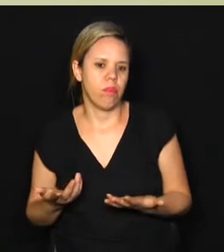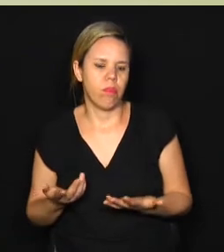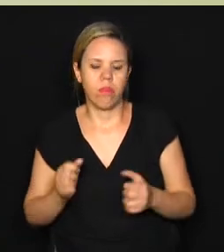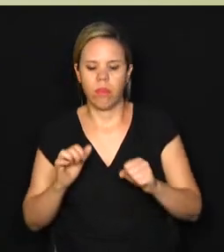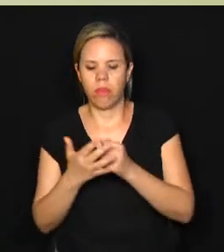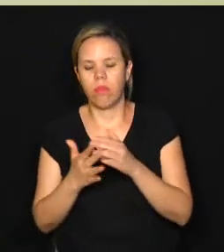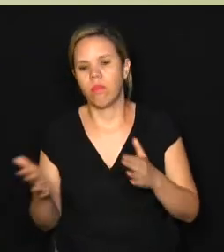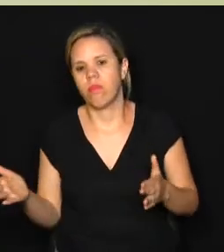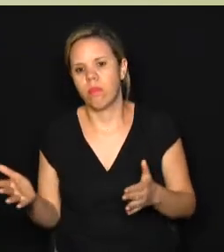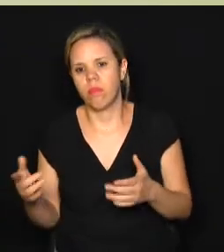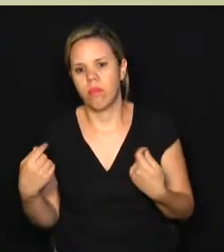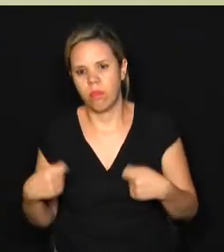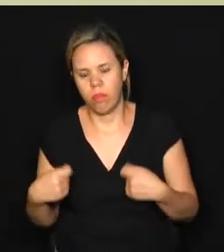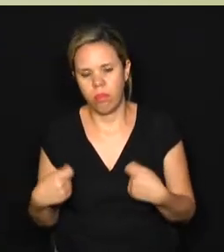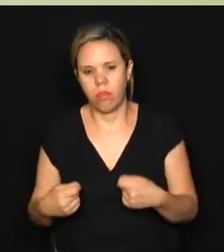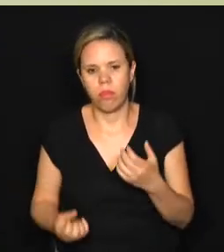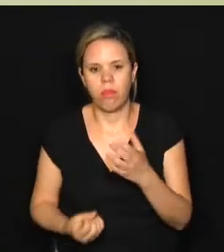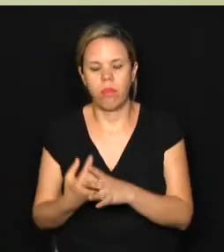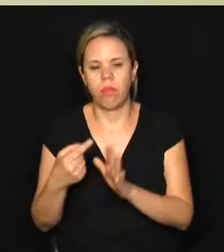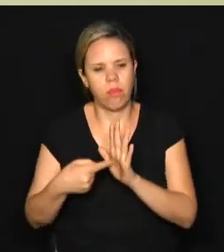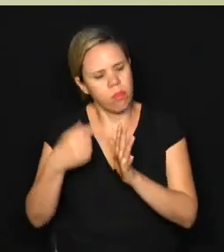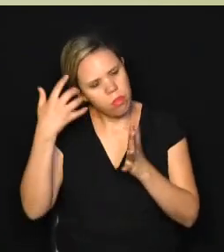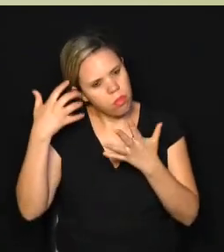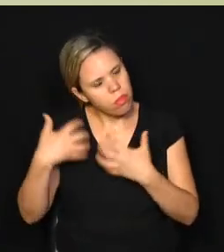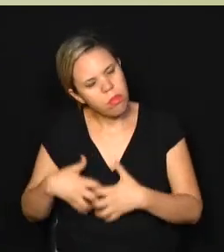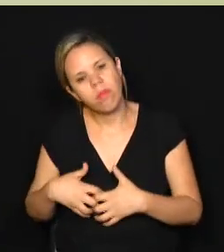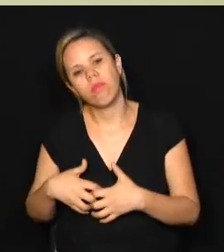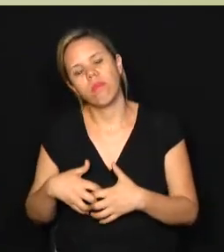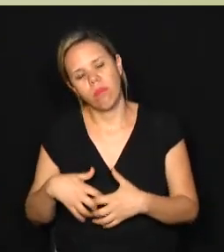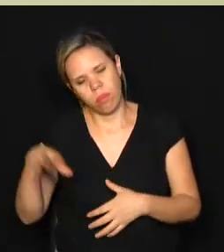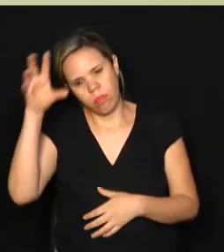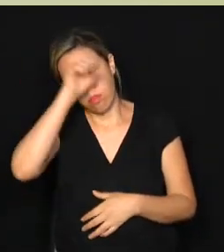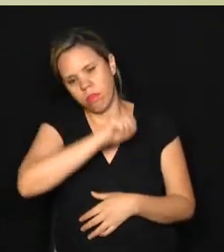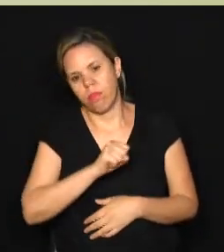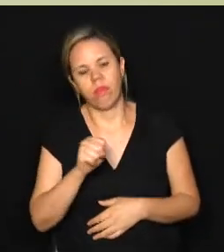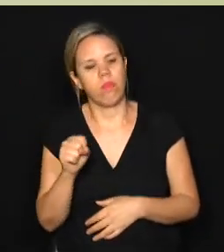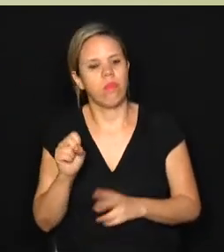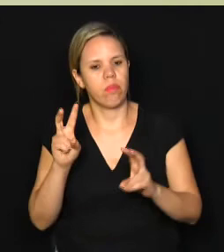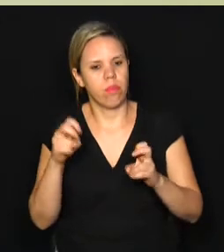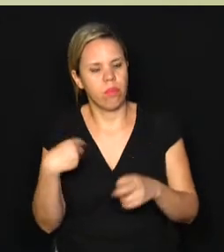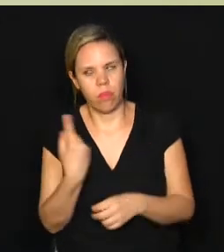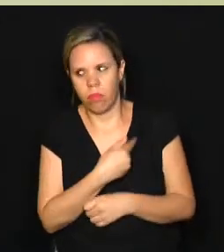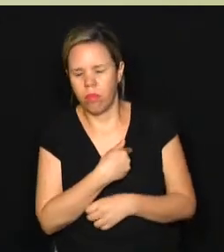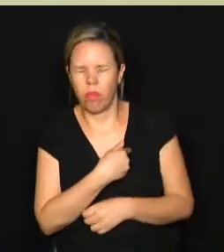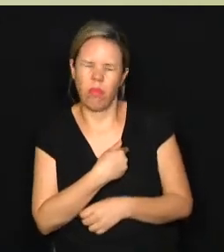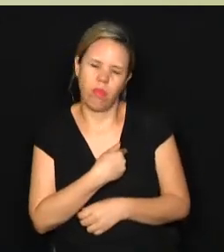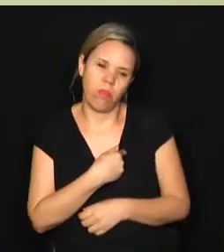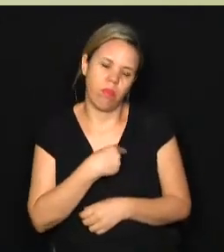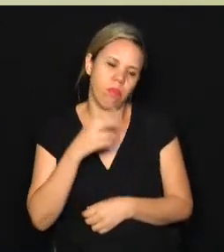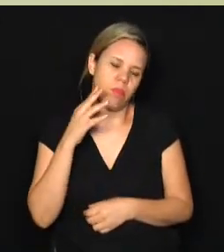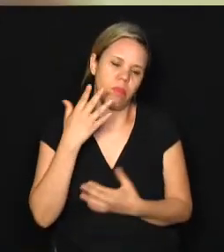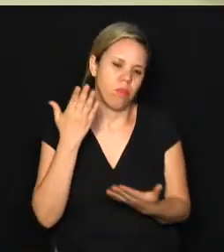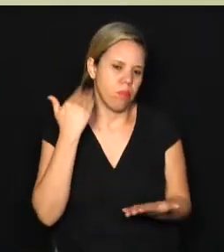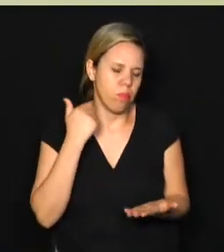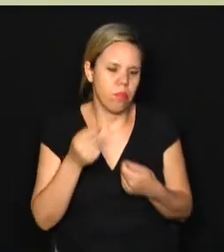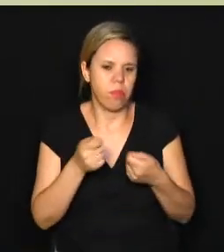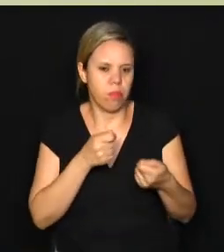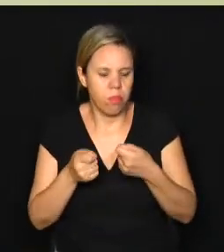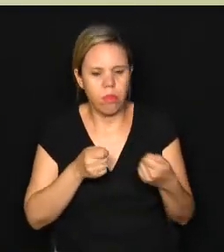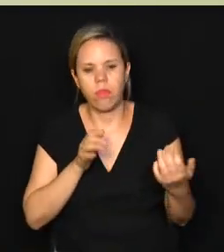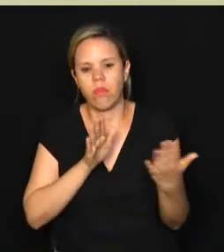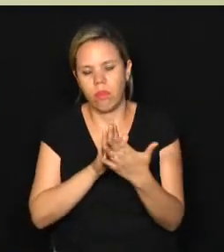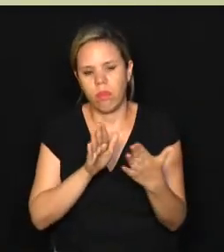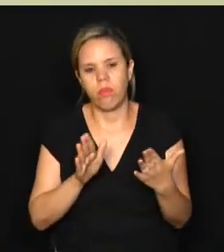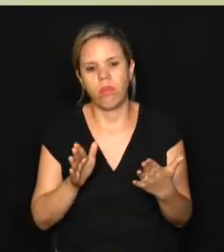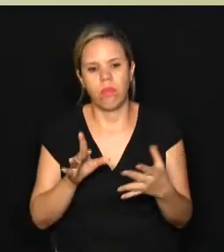pandemia deveria ter vindo para nos fazer refletir, nos fazer aprender sobre a forma como a gente está entendendo a nossa dinâmica de integração